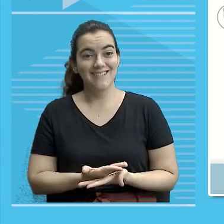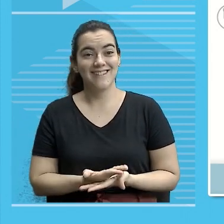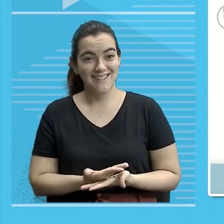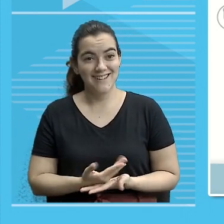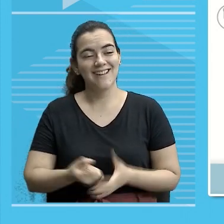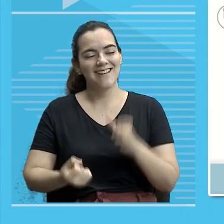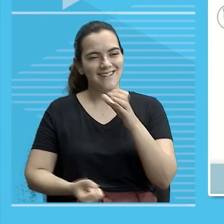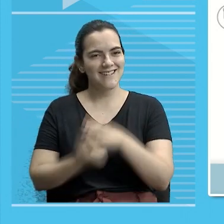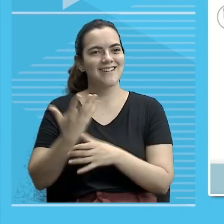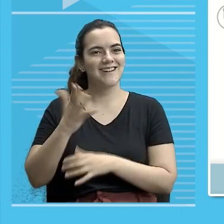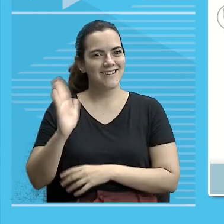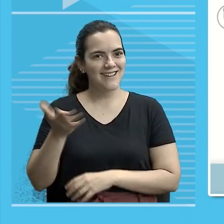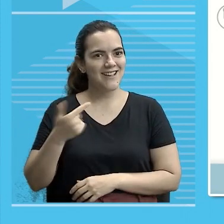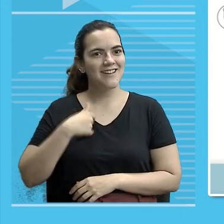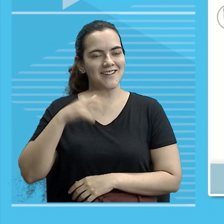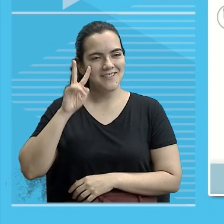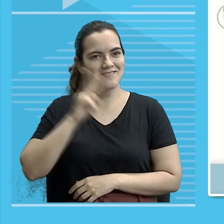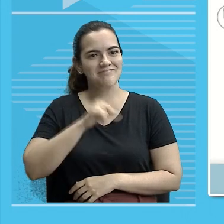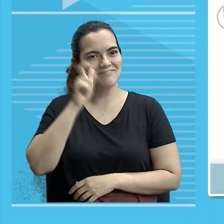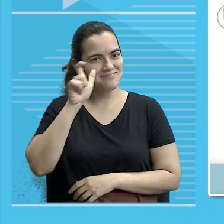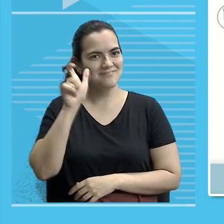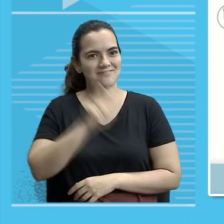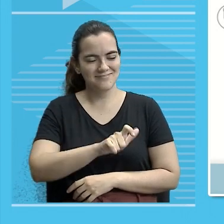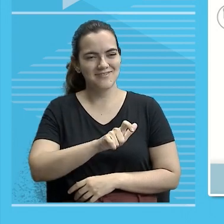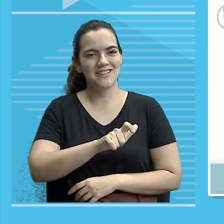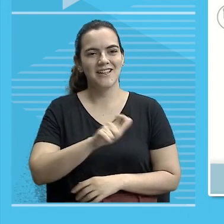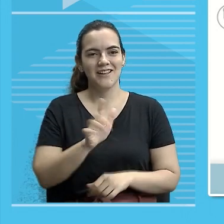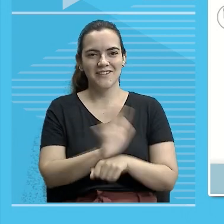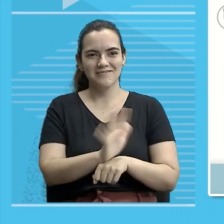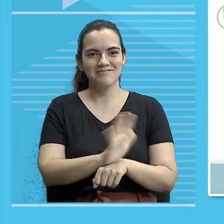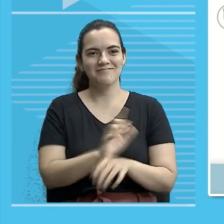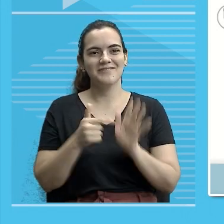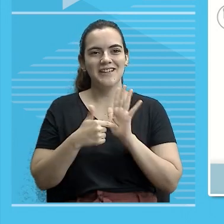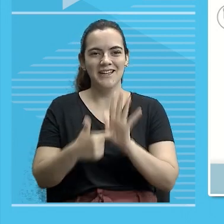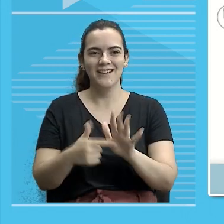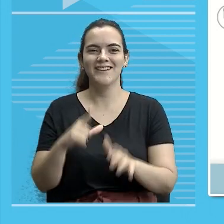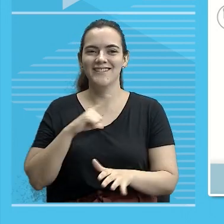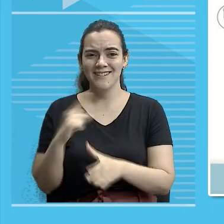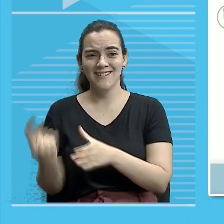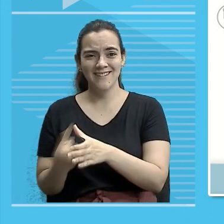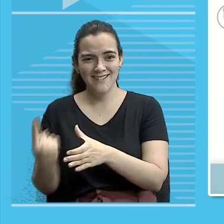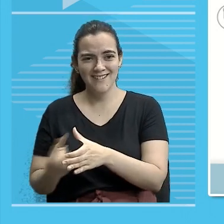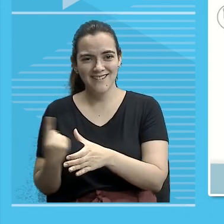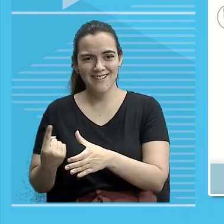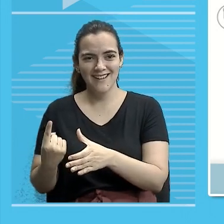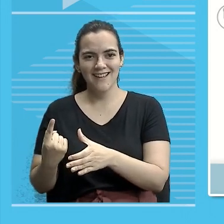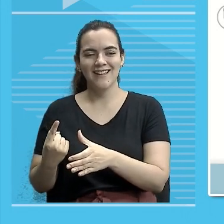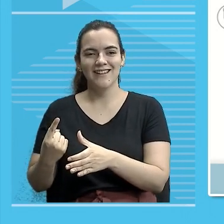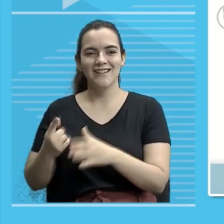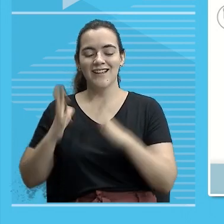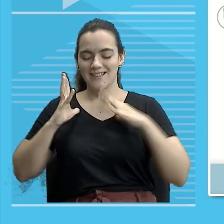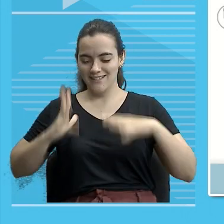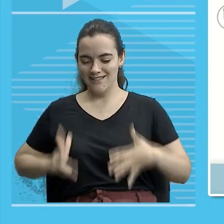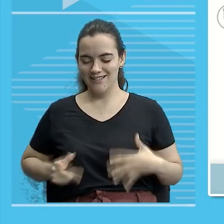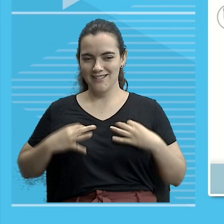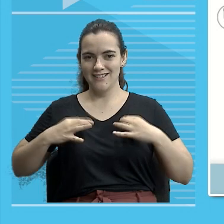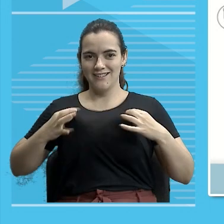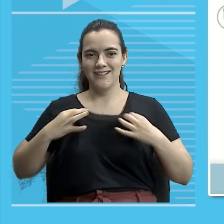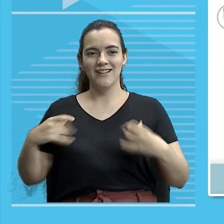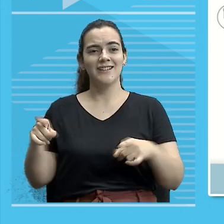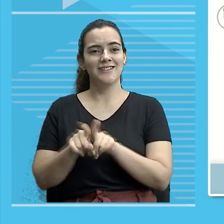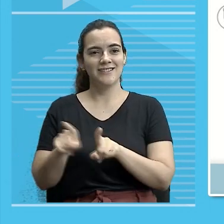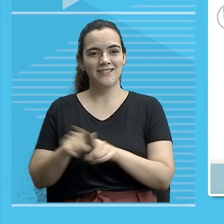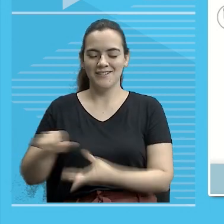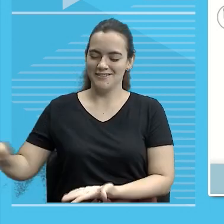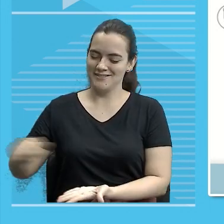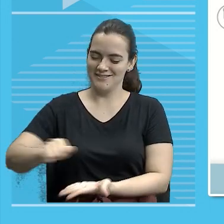interessante eu tenho um vídeo que criaram uma máquina de lavar socorro que criaram uma máquina de lavar e ao mesmo tempo ela passa